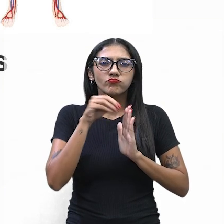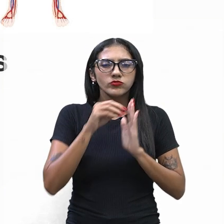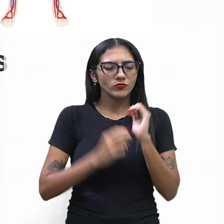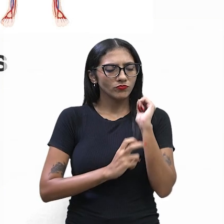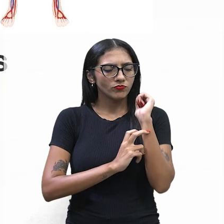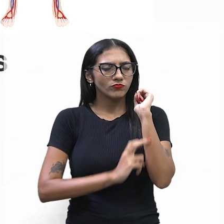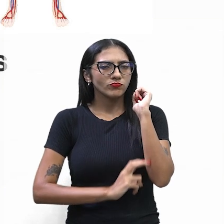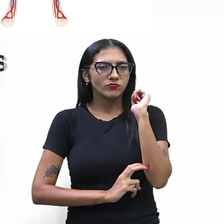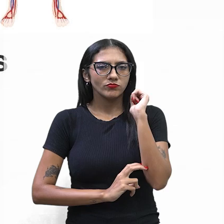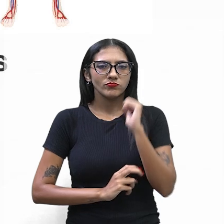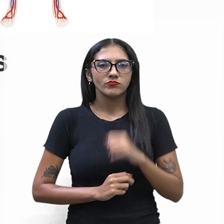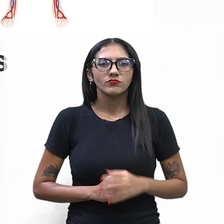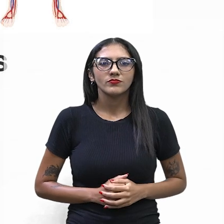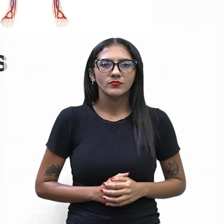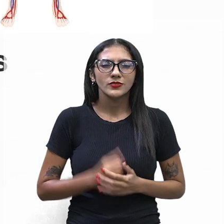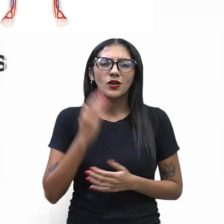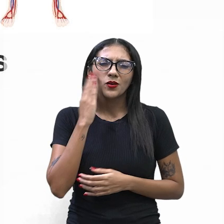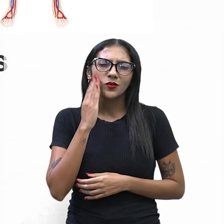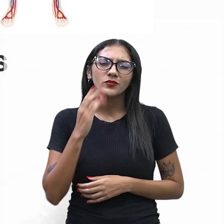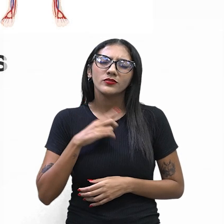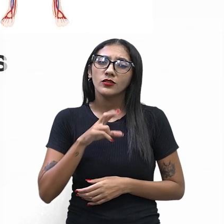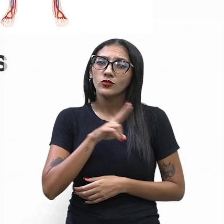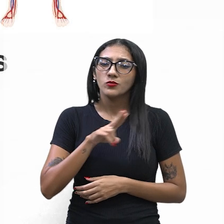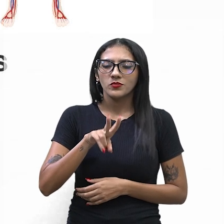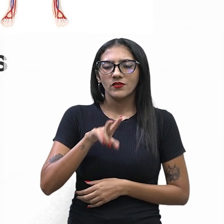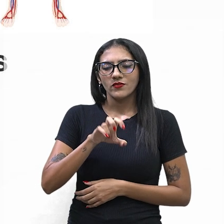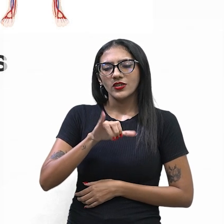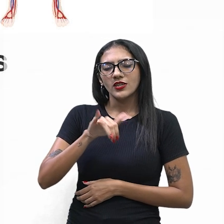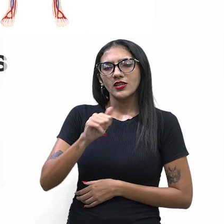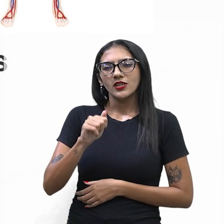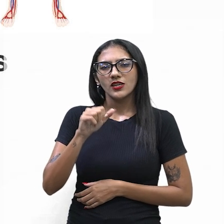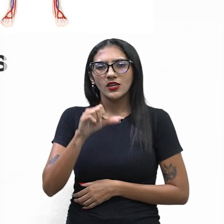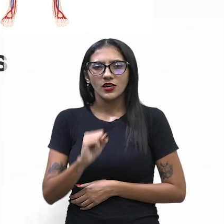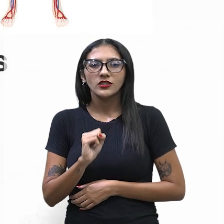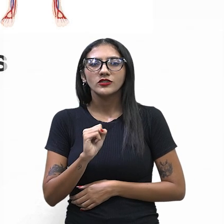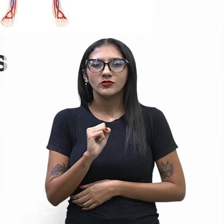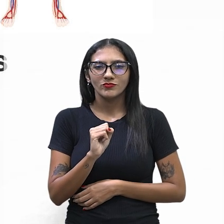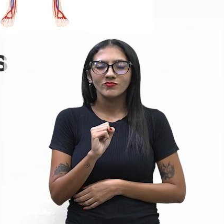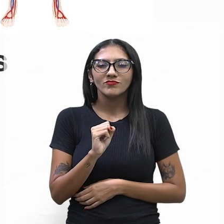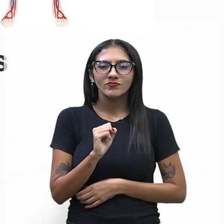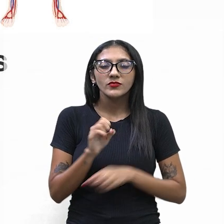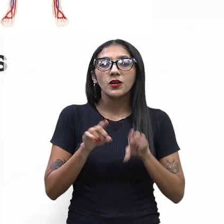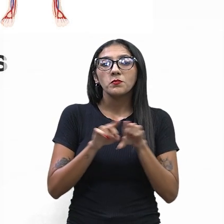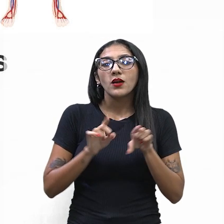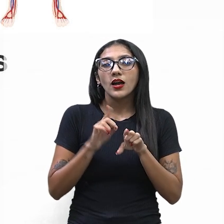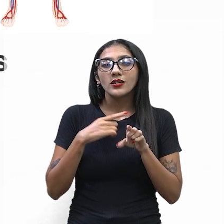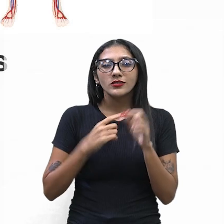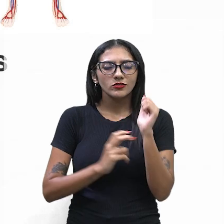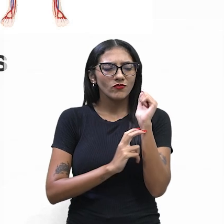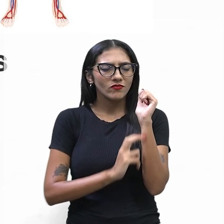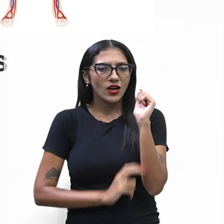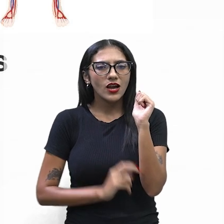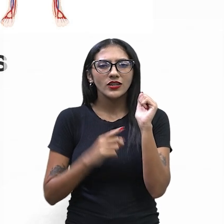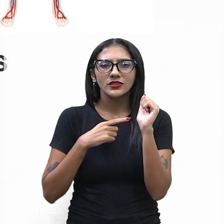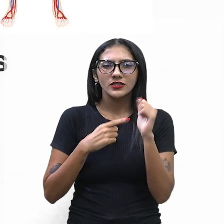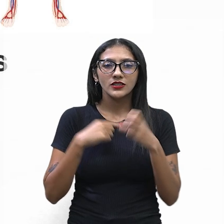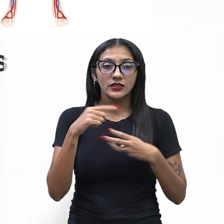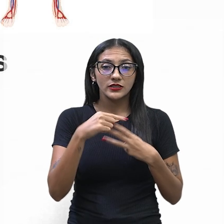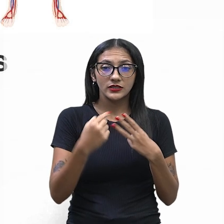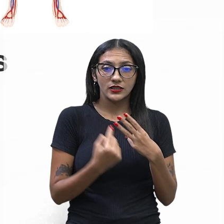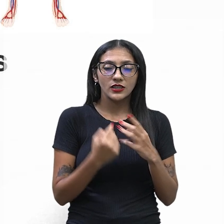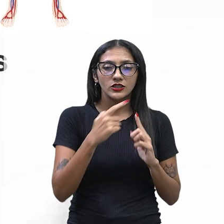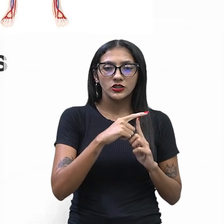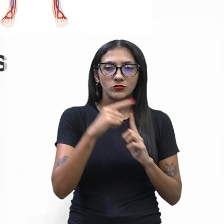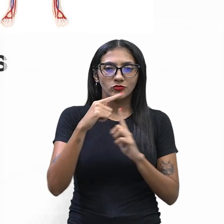sanguíneos. Eu sei que a gente costuma chamar aí de veias, Mas o sangue, aliás, os vasos sanguíneos, Eles são de 3 tipos,